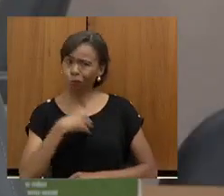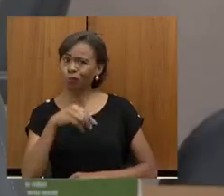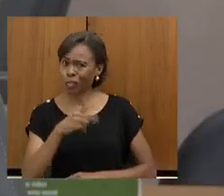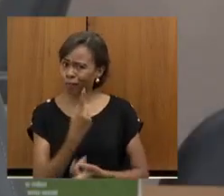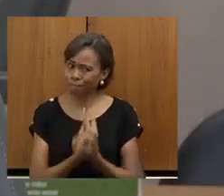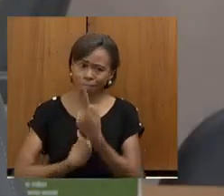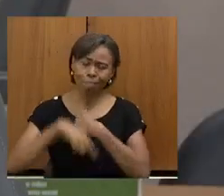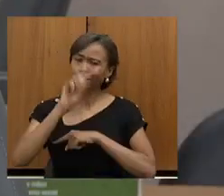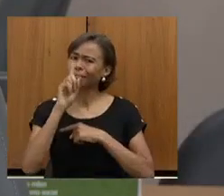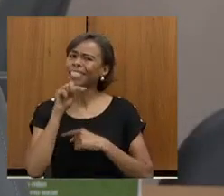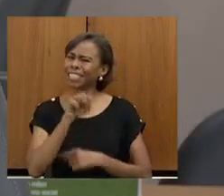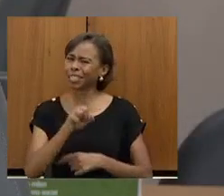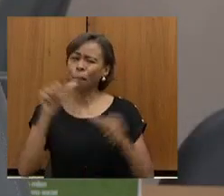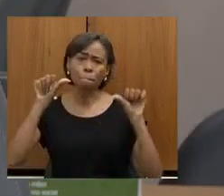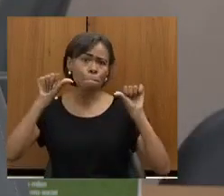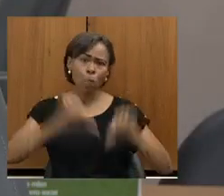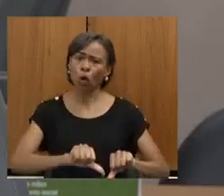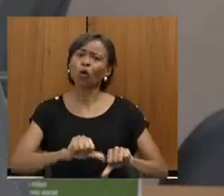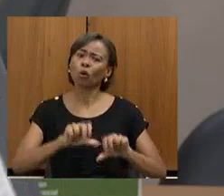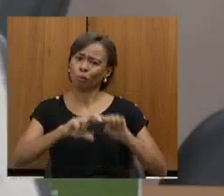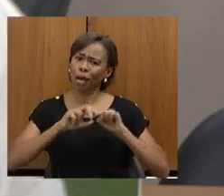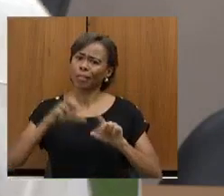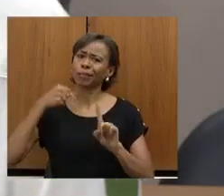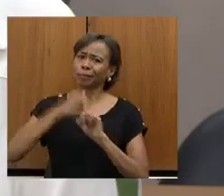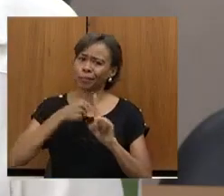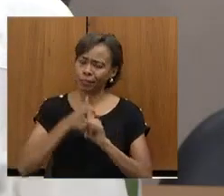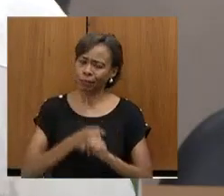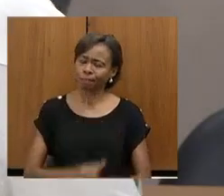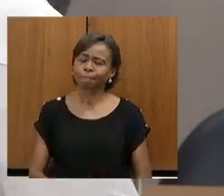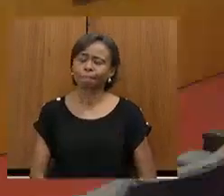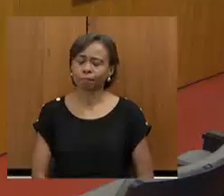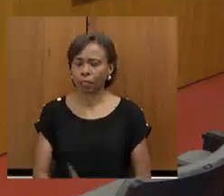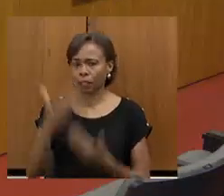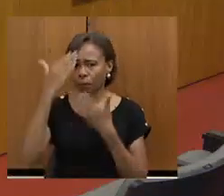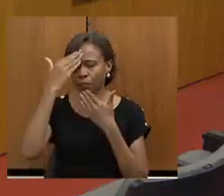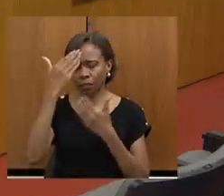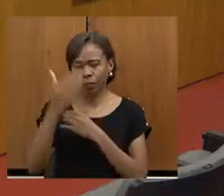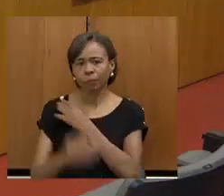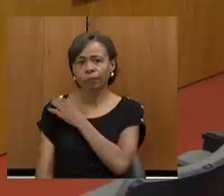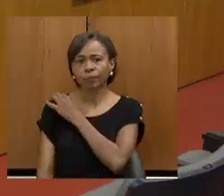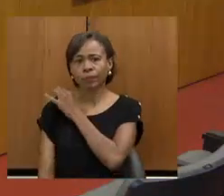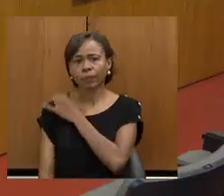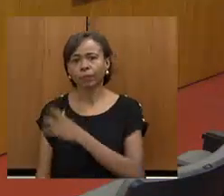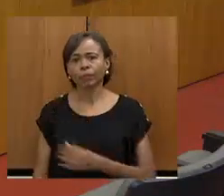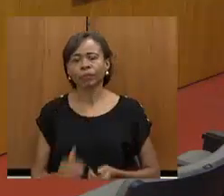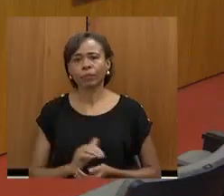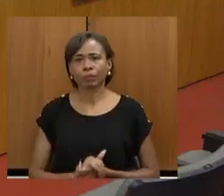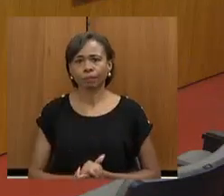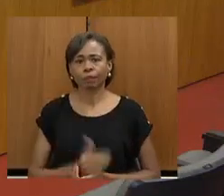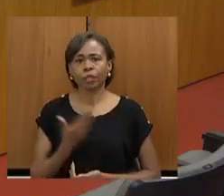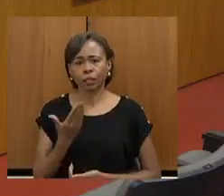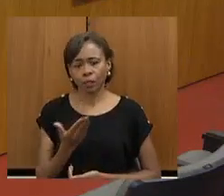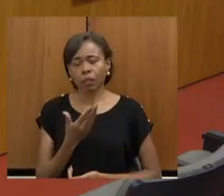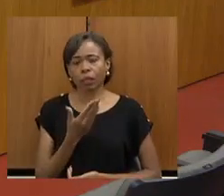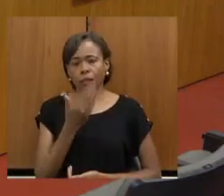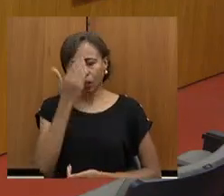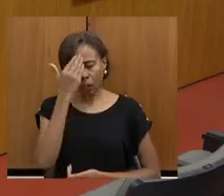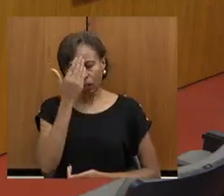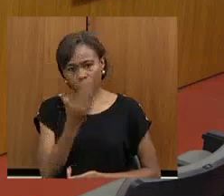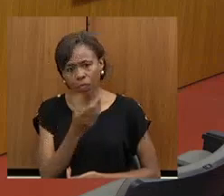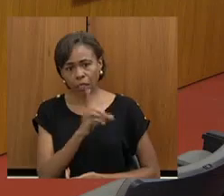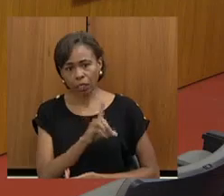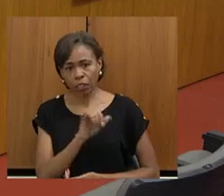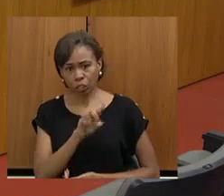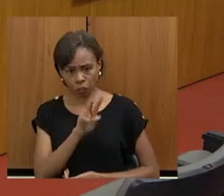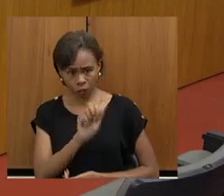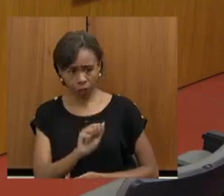gravemente depois da agressão. Obrigada. Muito obrigado, Diva Pimenta. Eu vou passar